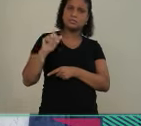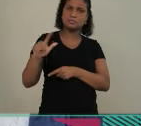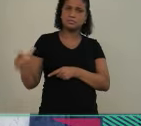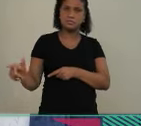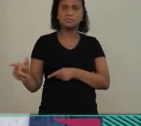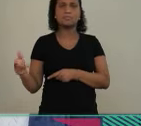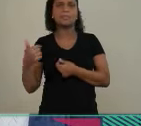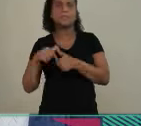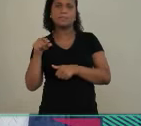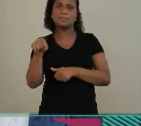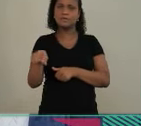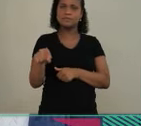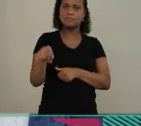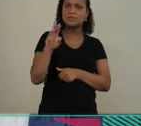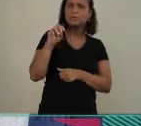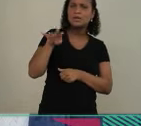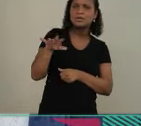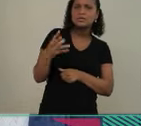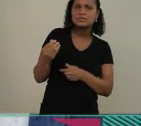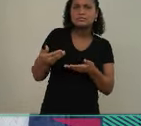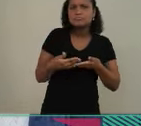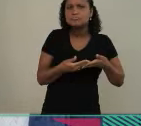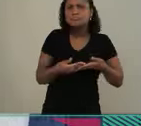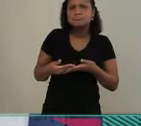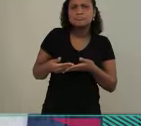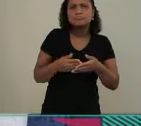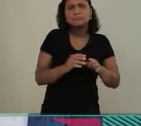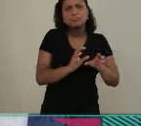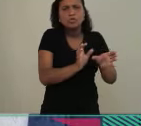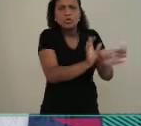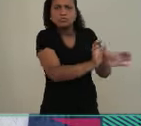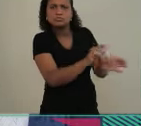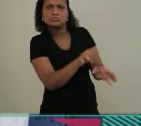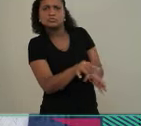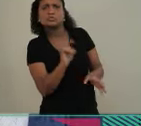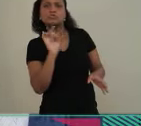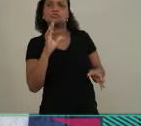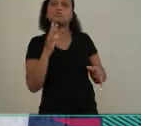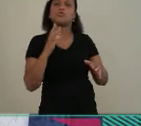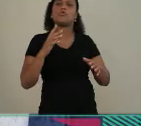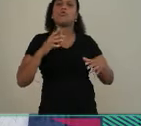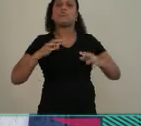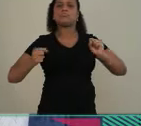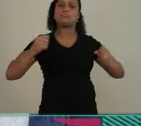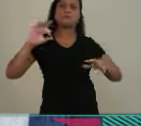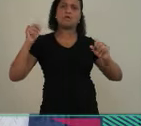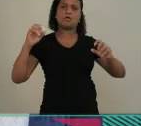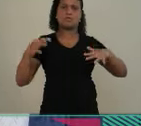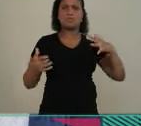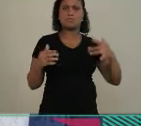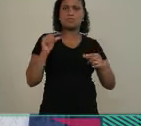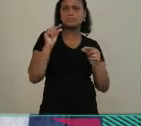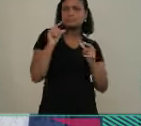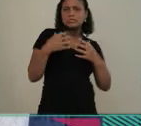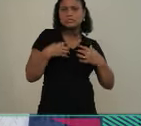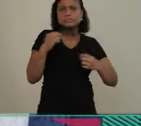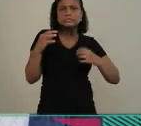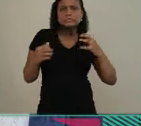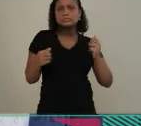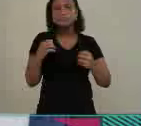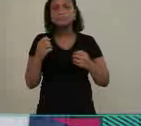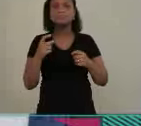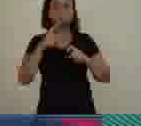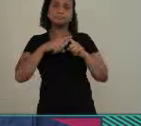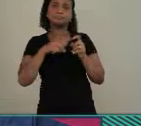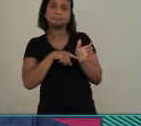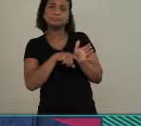chegando lá encontrei o Gabriel. Ele estava assim num bercinho, num cantinho, só mexia com as mãos, só pouca